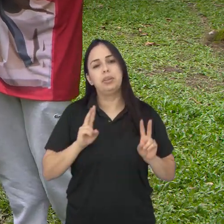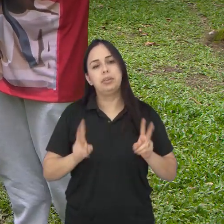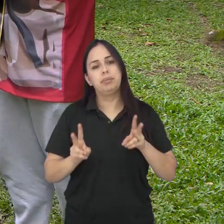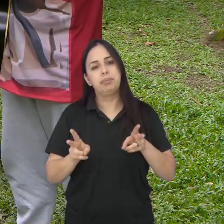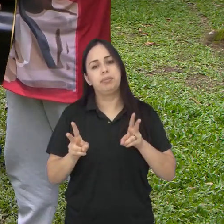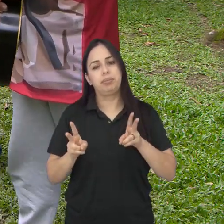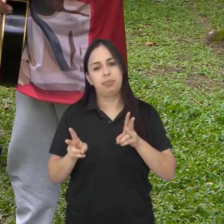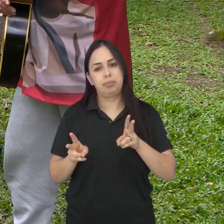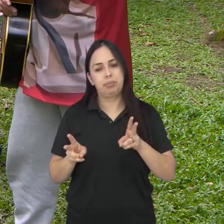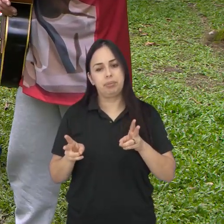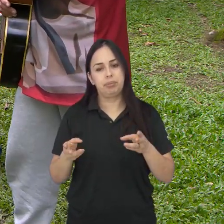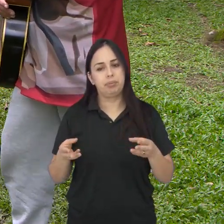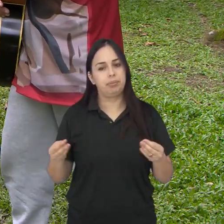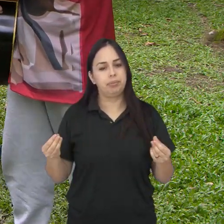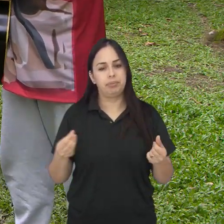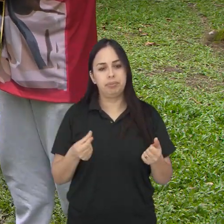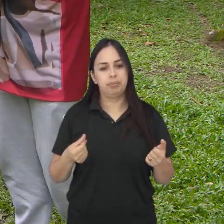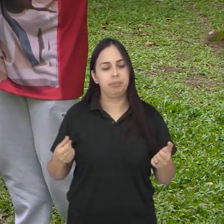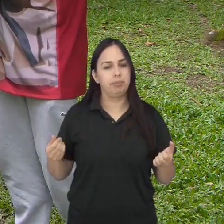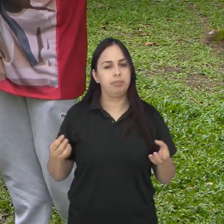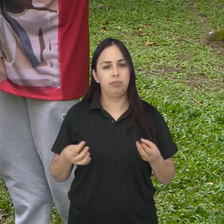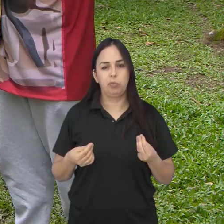procura sempre estar